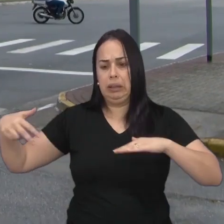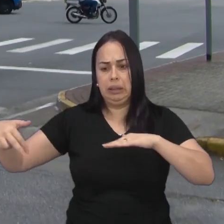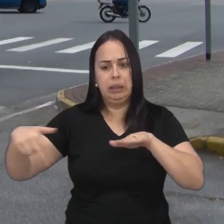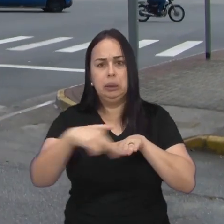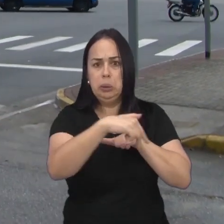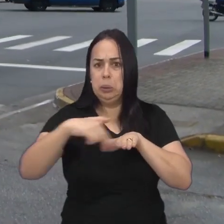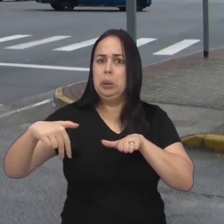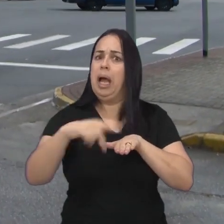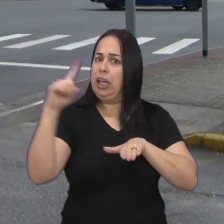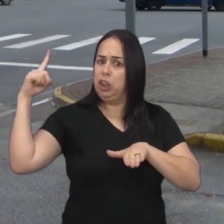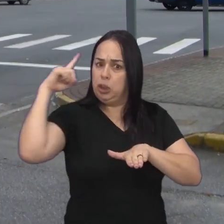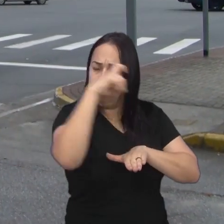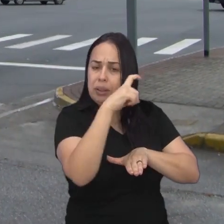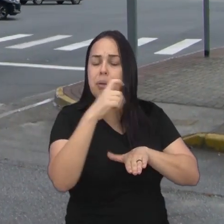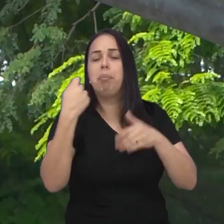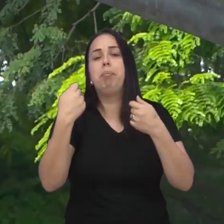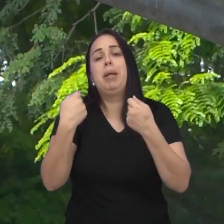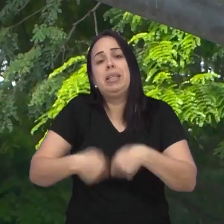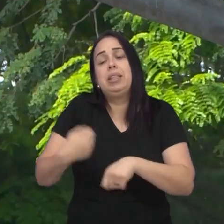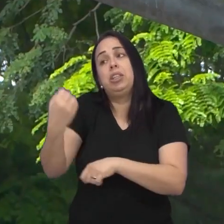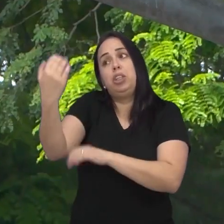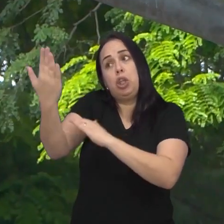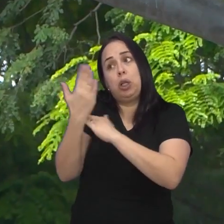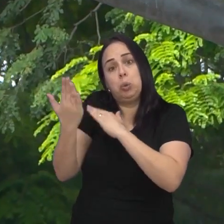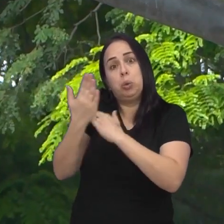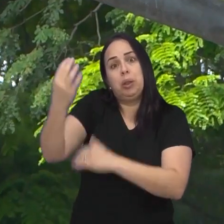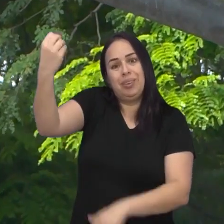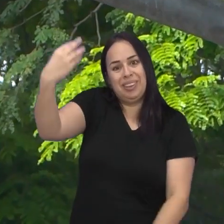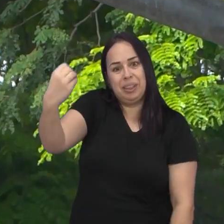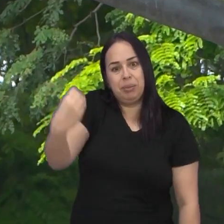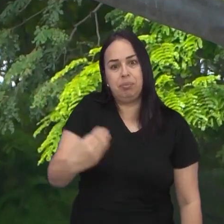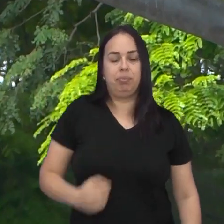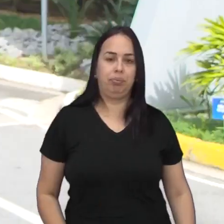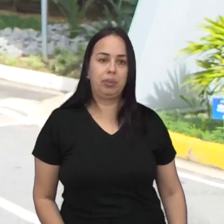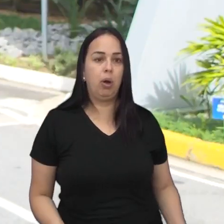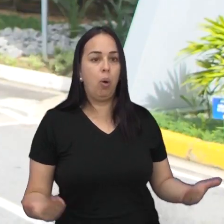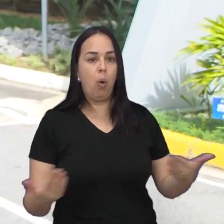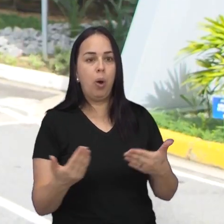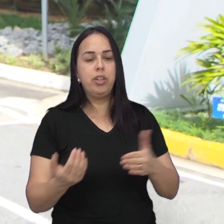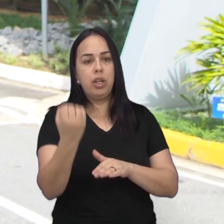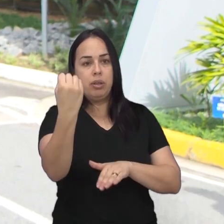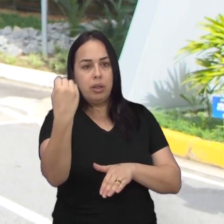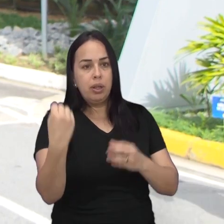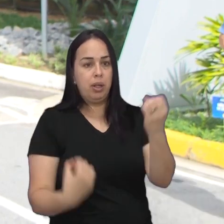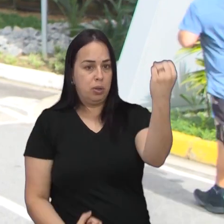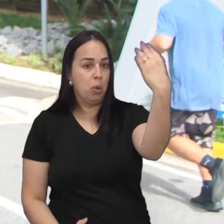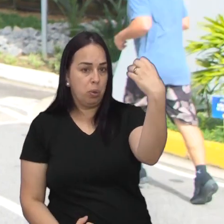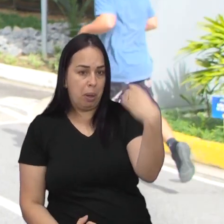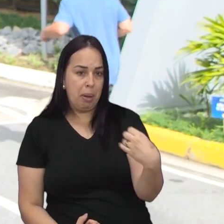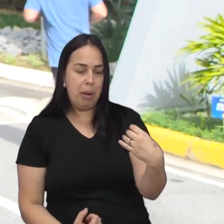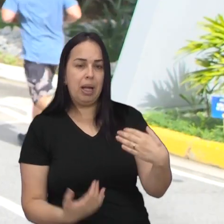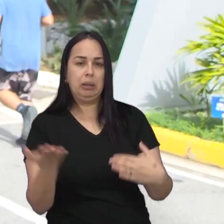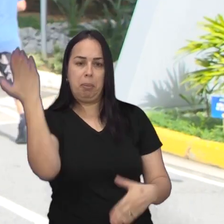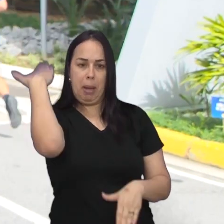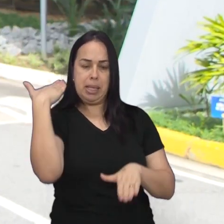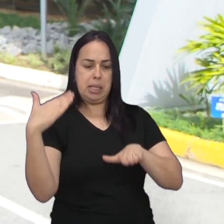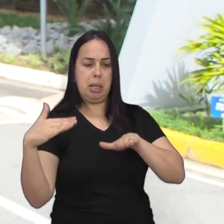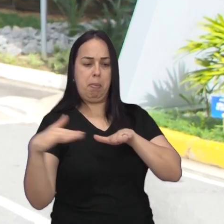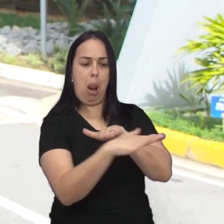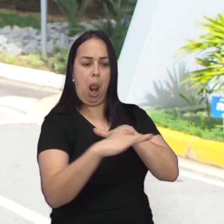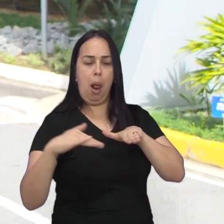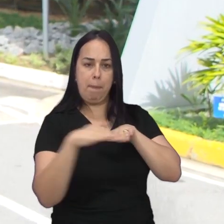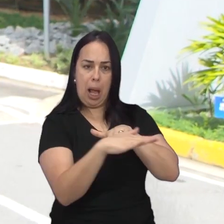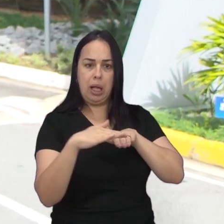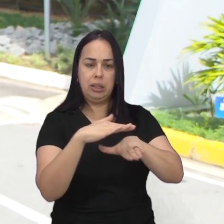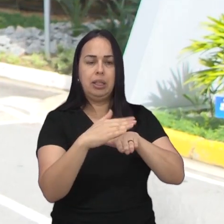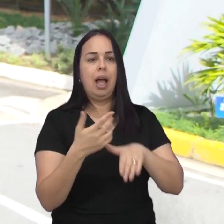impossível atravessar um cruzamento, por exemplo, sem a ajuda deles, os semáforos. Hoje o sistema do semáforo no município, a gente tinha muitos cruzamentos que ele era feito de